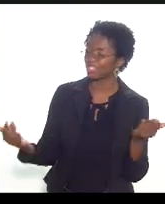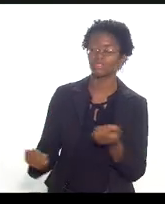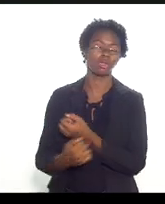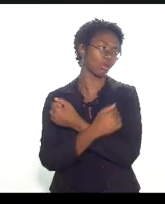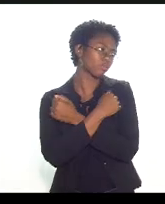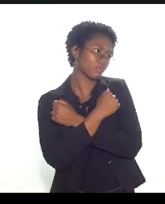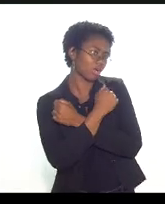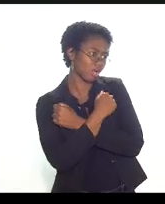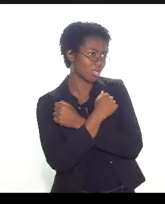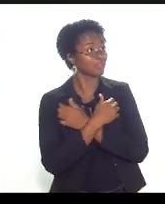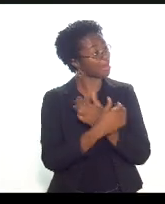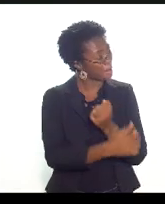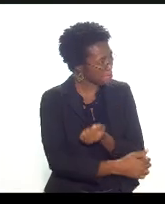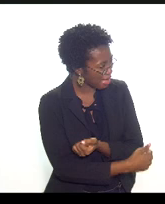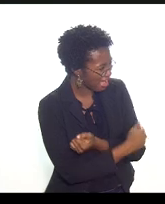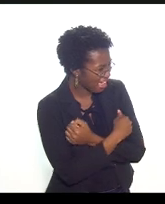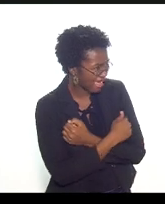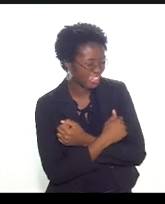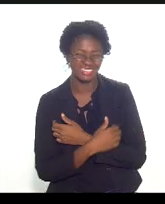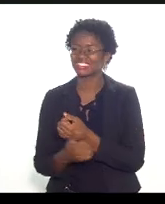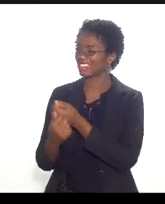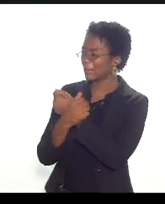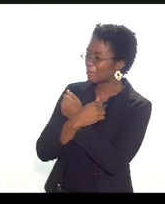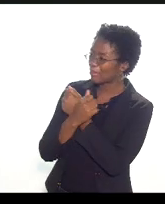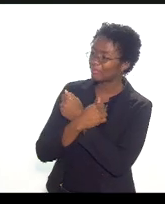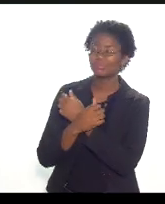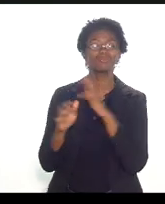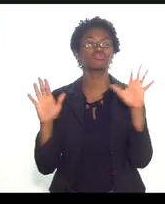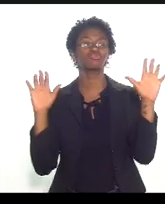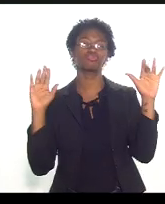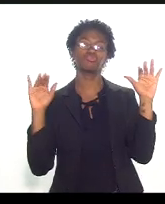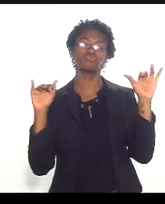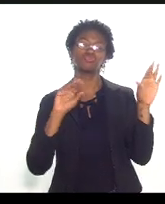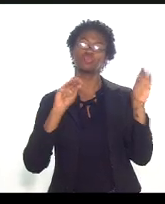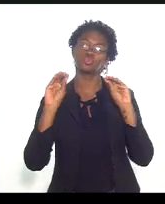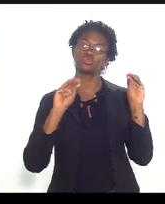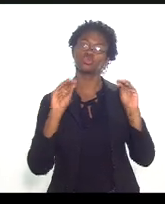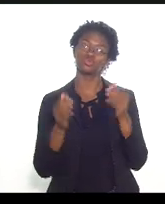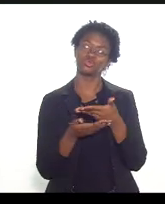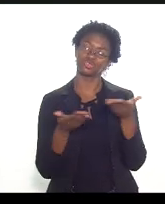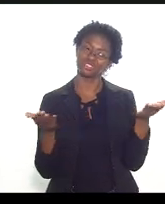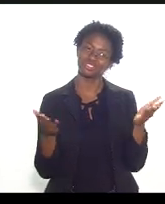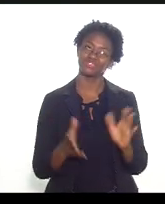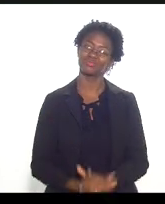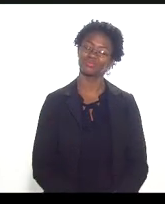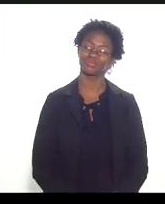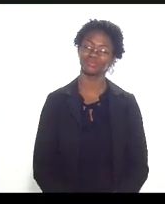Abraço, bom dia, Mônica, Dionísio. Obrigada. Beijo em todos e todas.